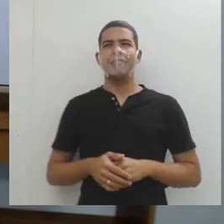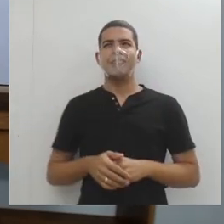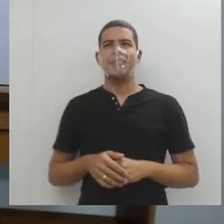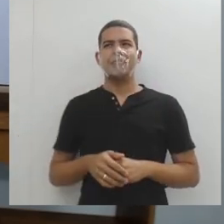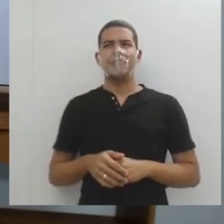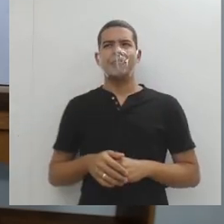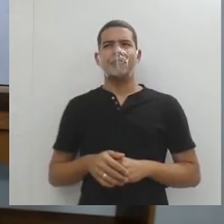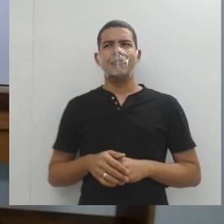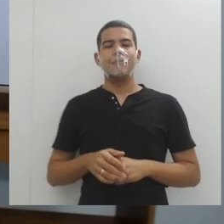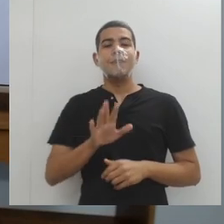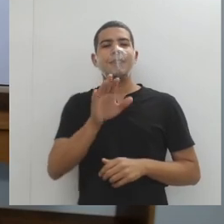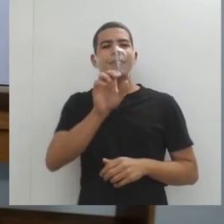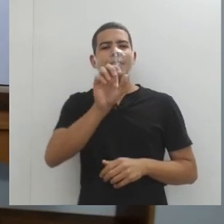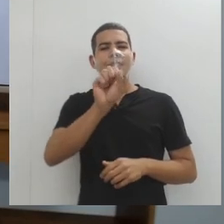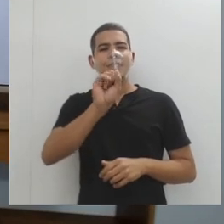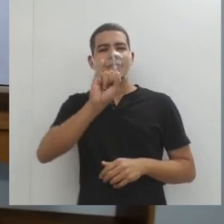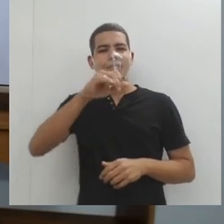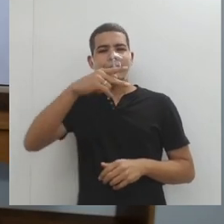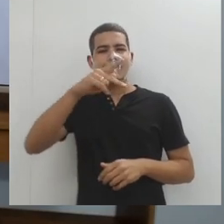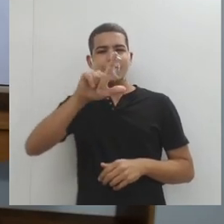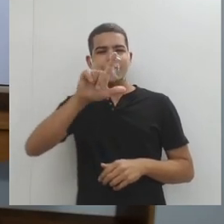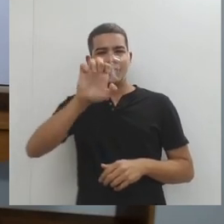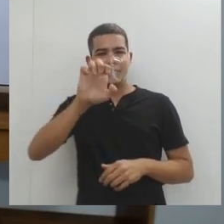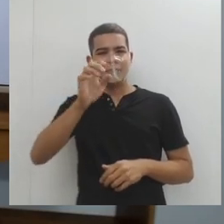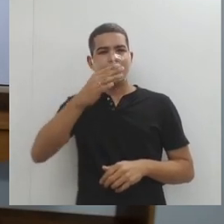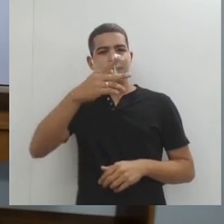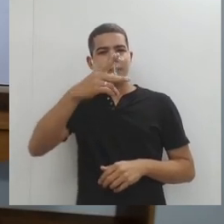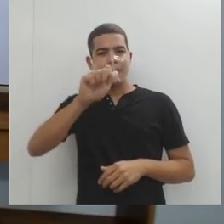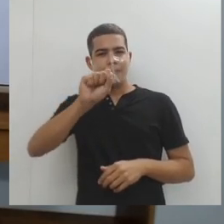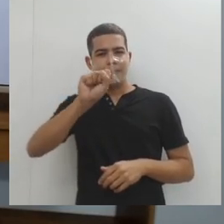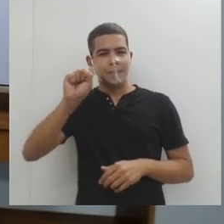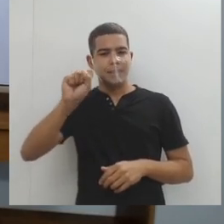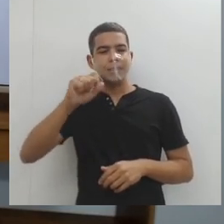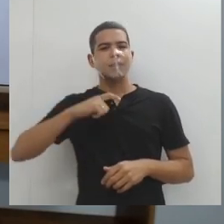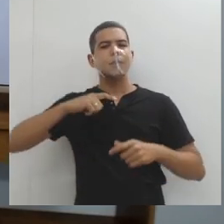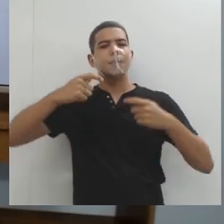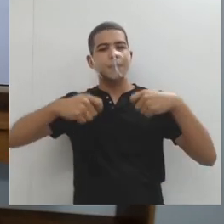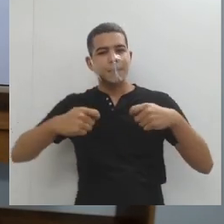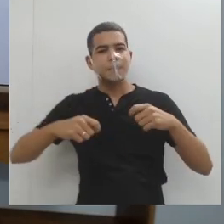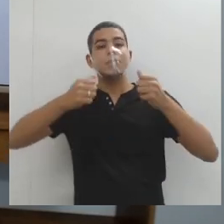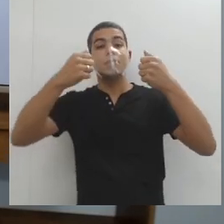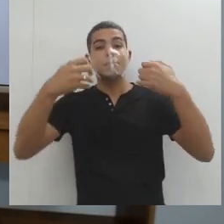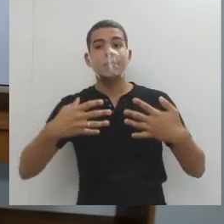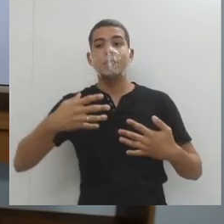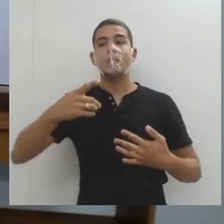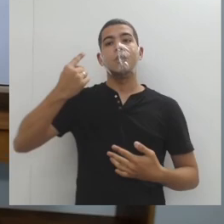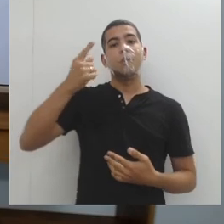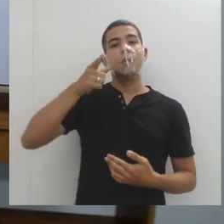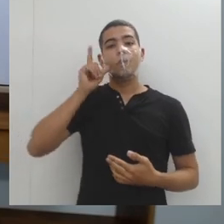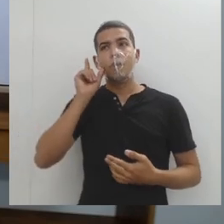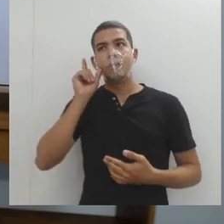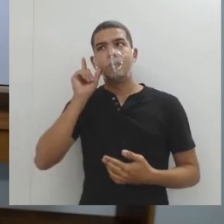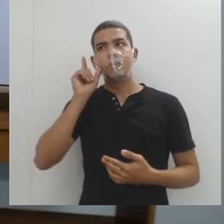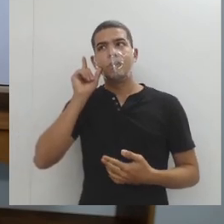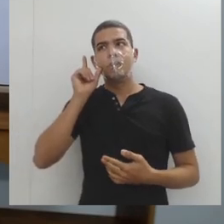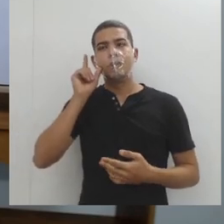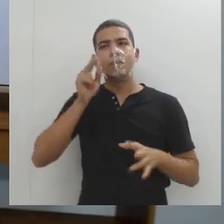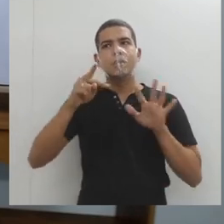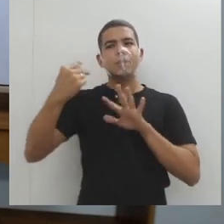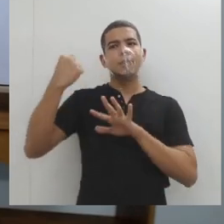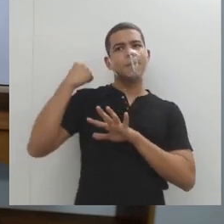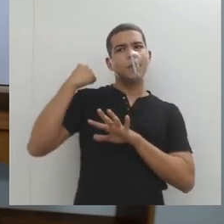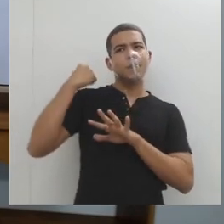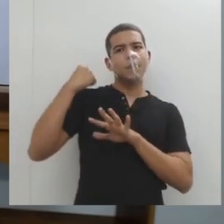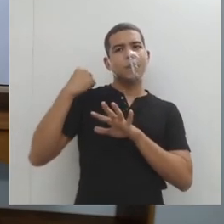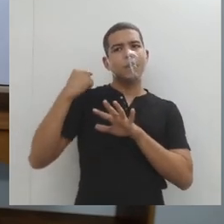você precisa definir esse tempo. Eu trabalhei ontem. Eu trabalhei na semana passada, eu trabalhei no último mês. Então, tudo isso aí, ontem,